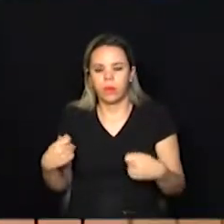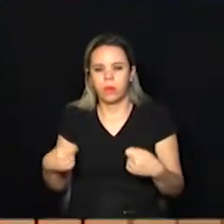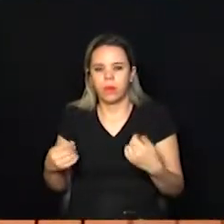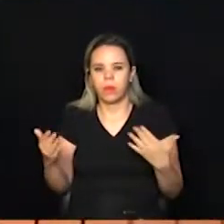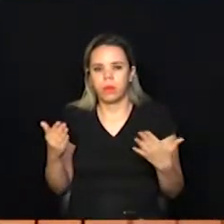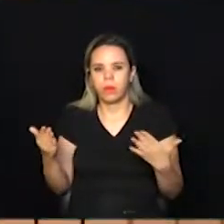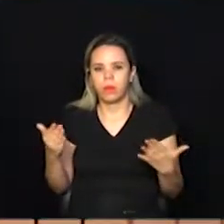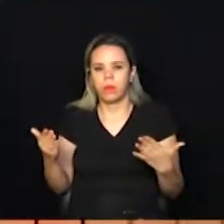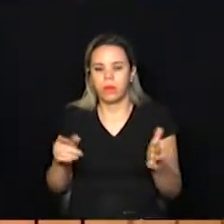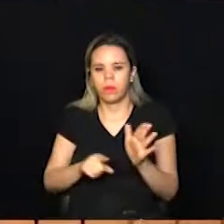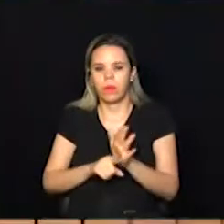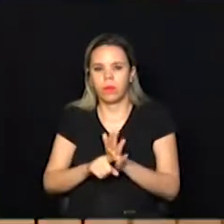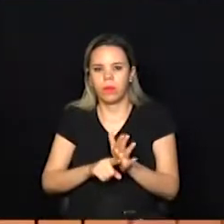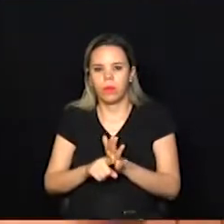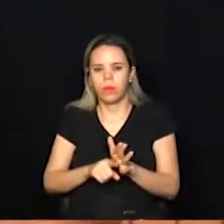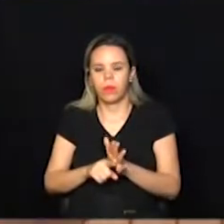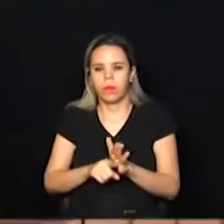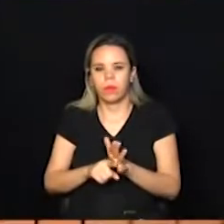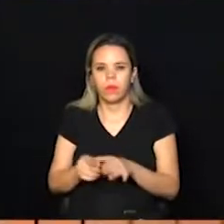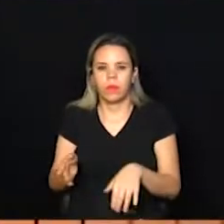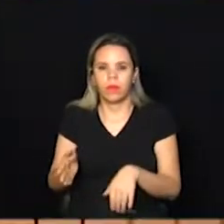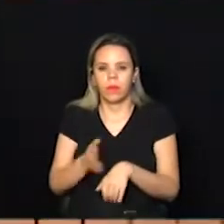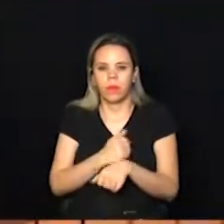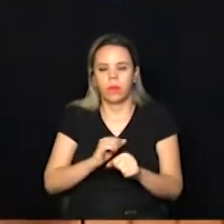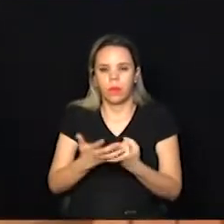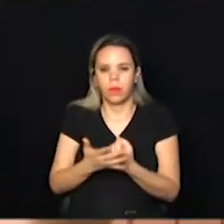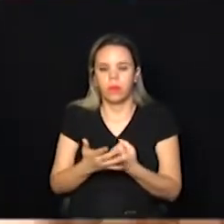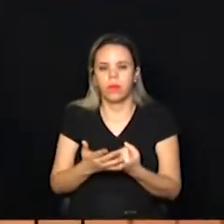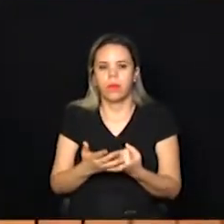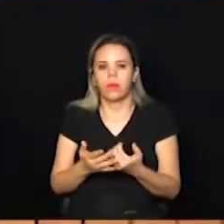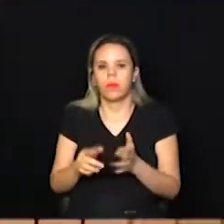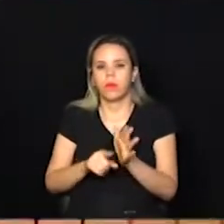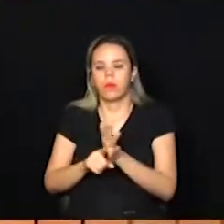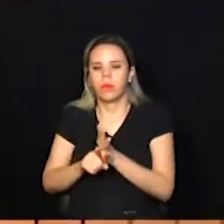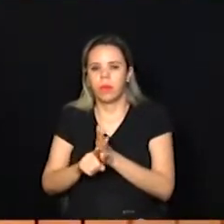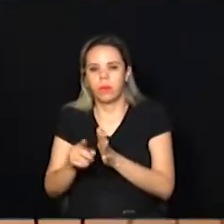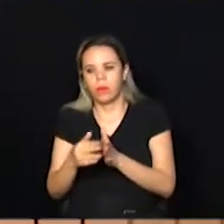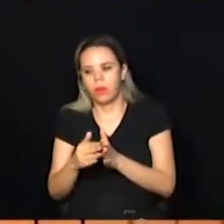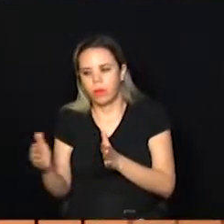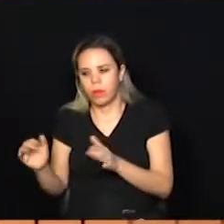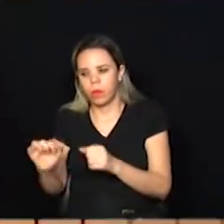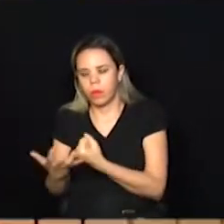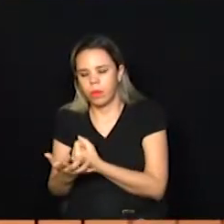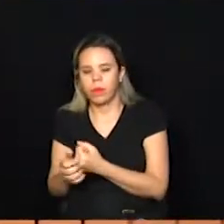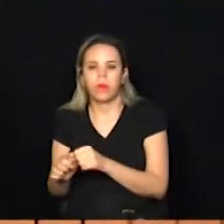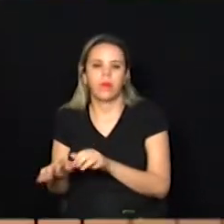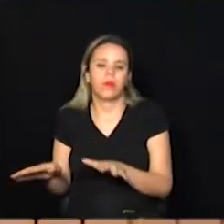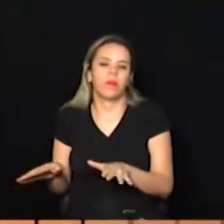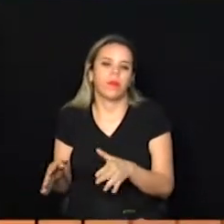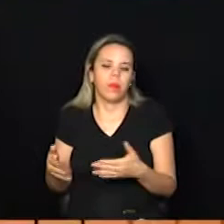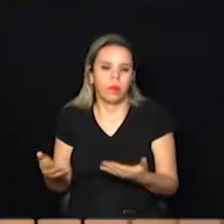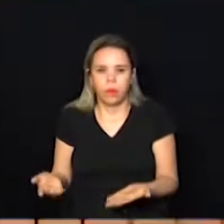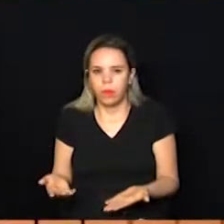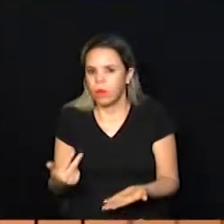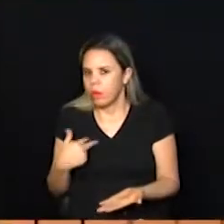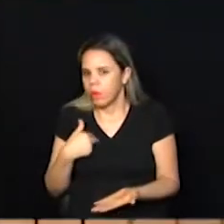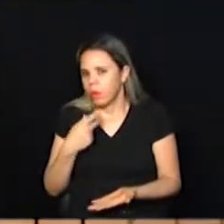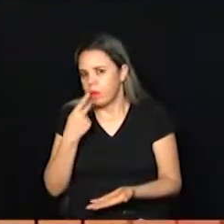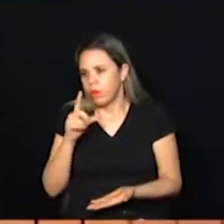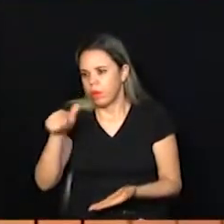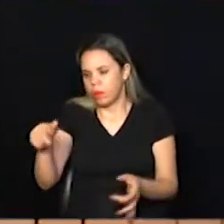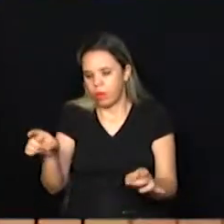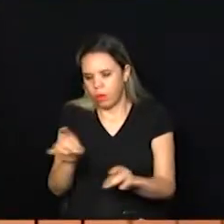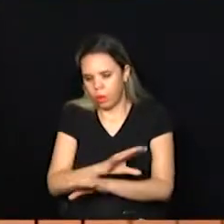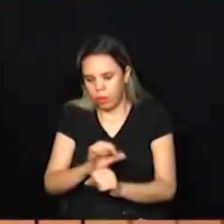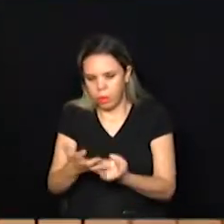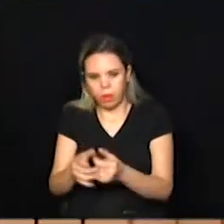o que são os dados pré-pandemia, o que são os dados durante a pandemia e, não posso dizer o pós-pandemia, porque